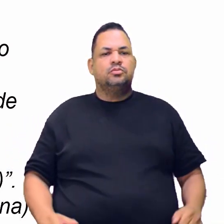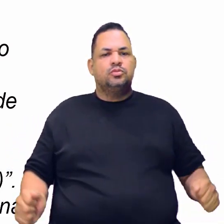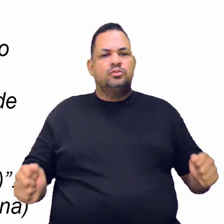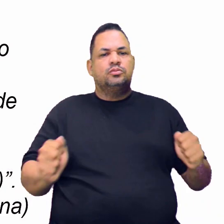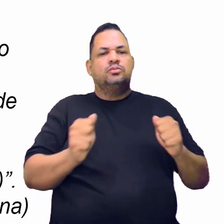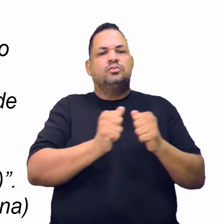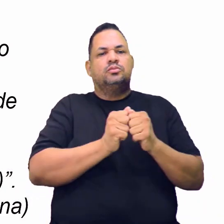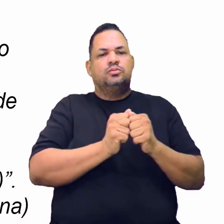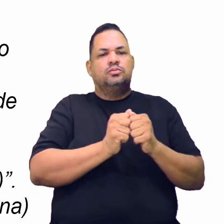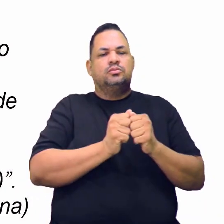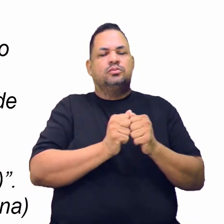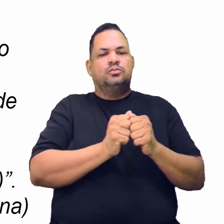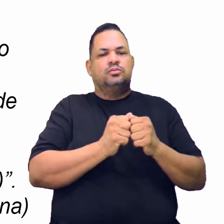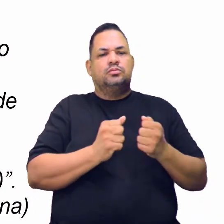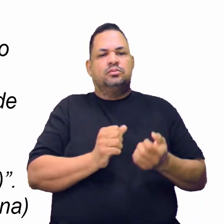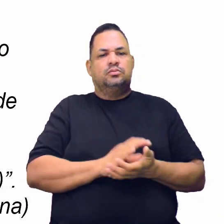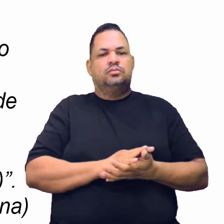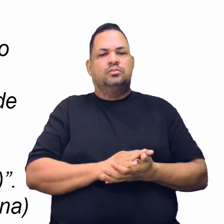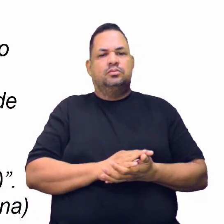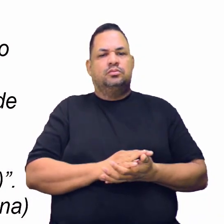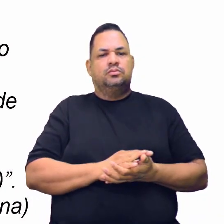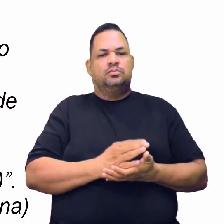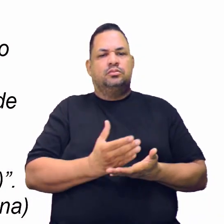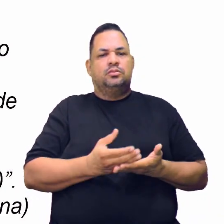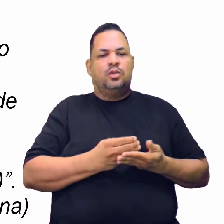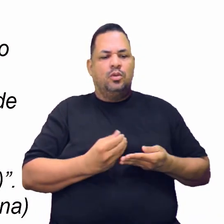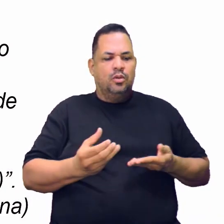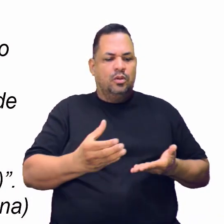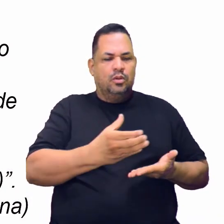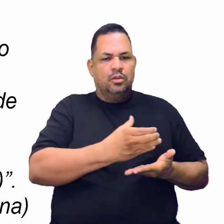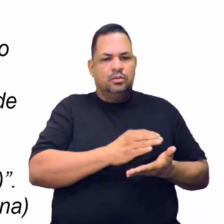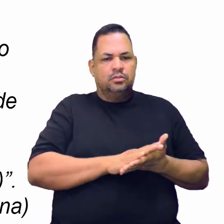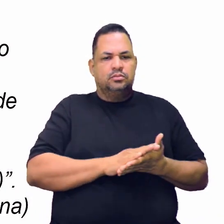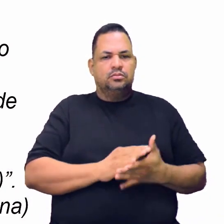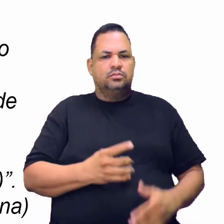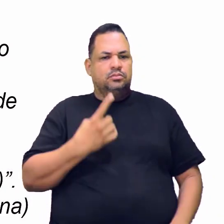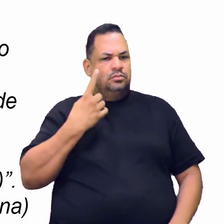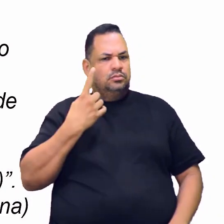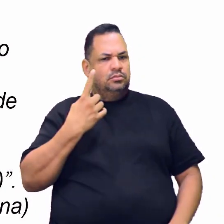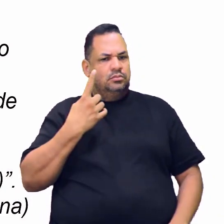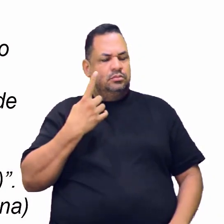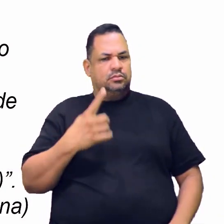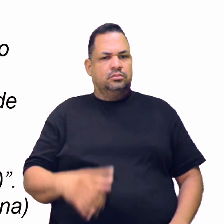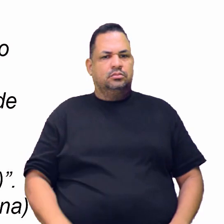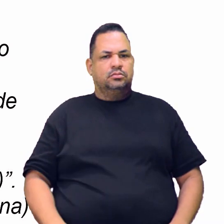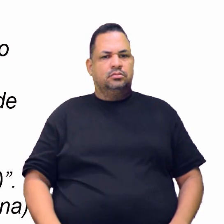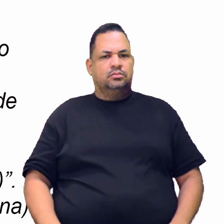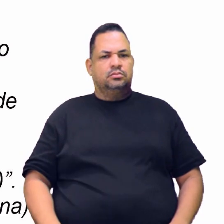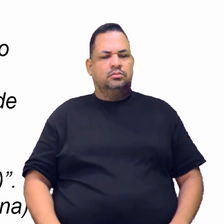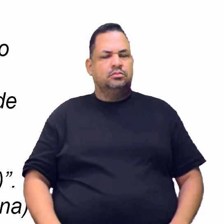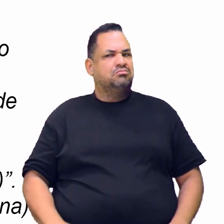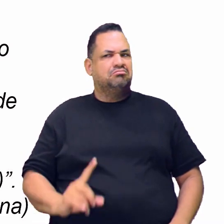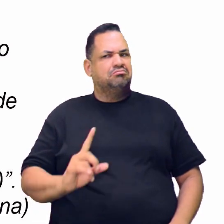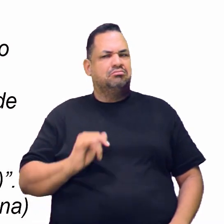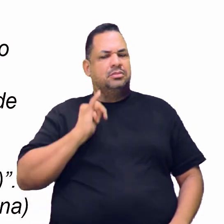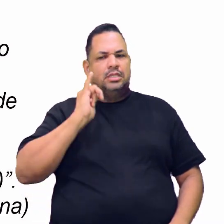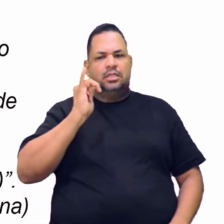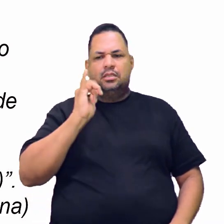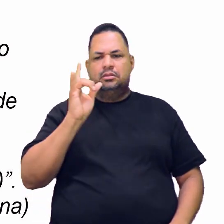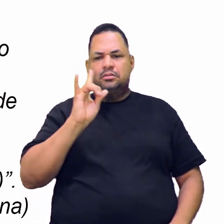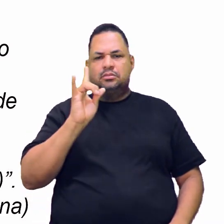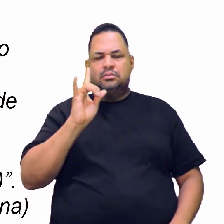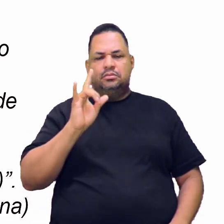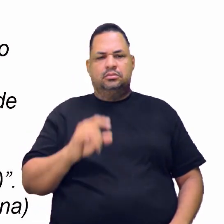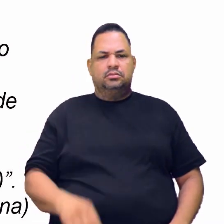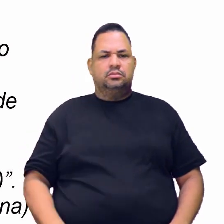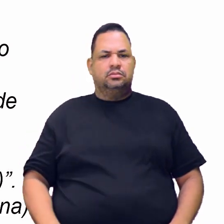Ó, coloque. Tá certo? Aí você, opa, aqui não tá narrando. Não